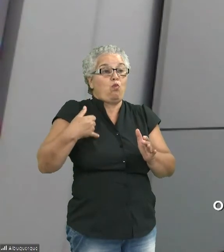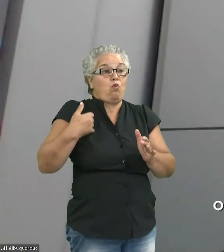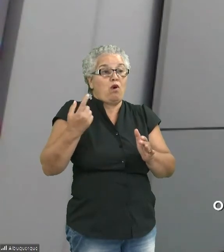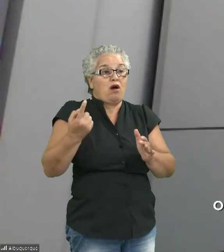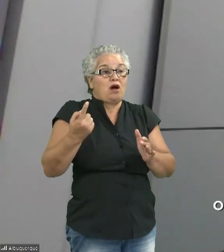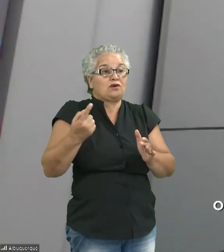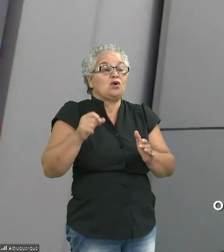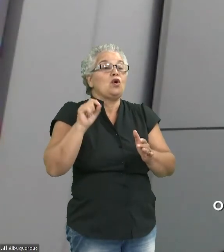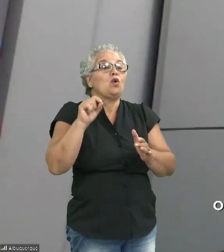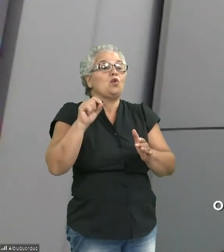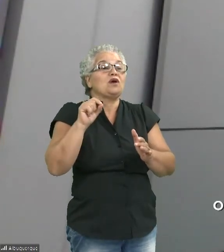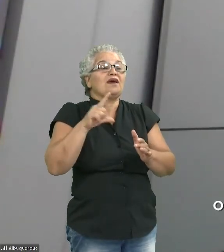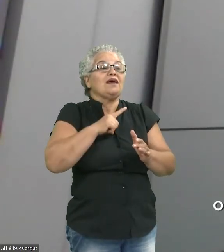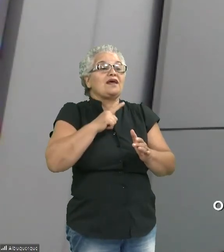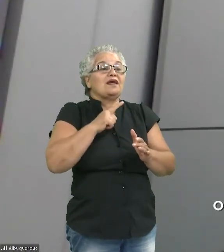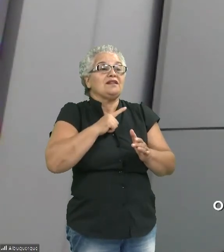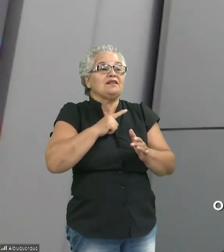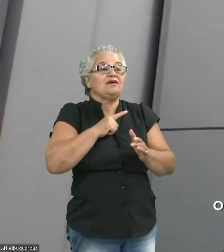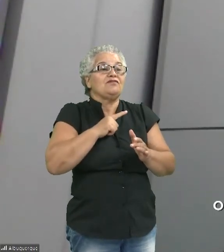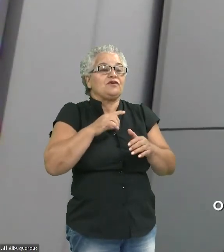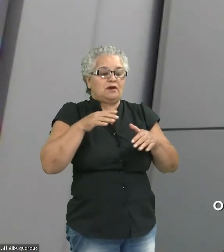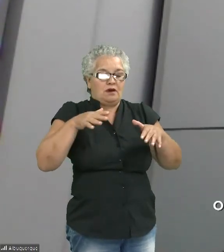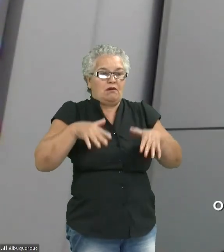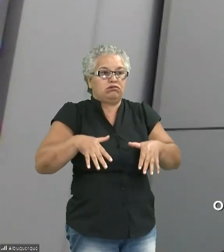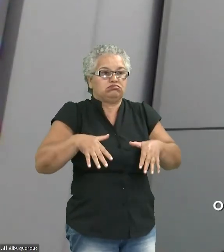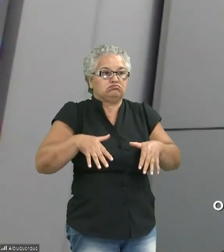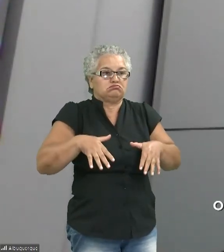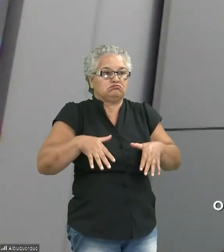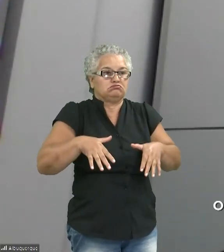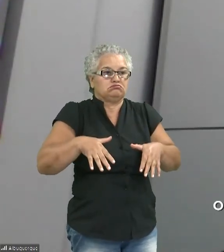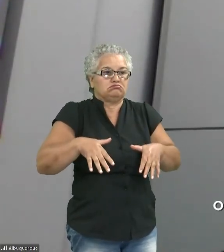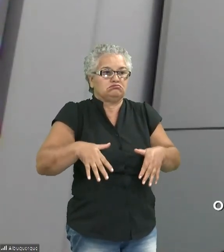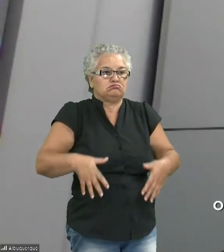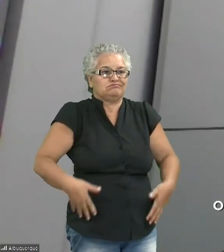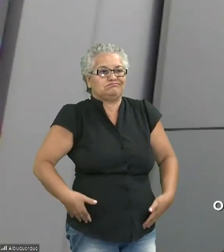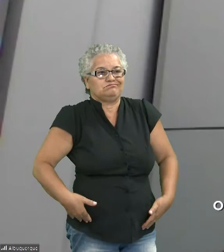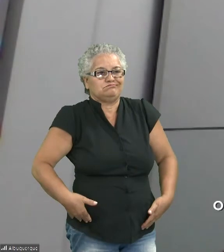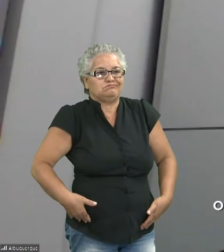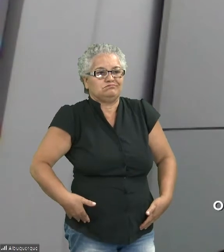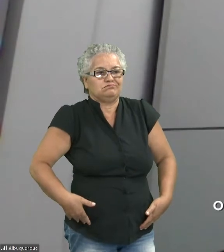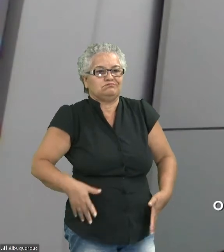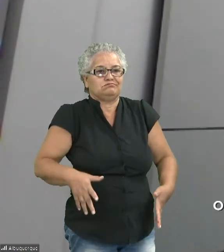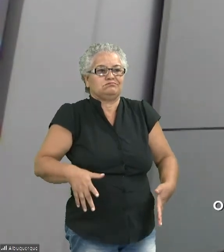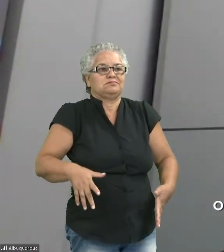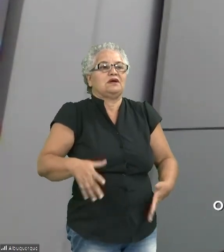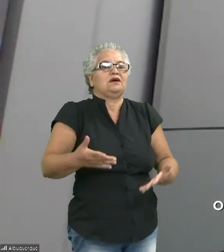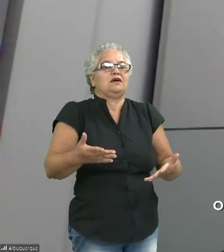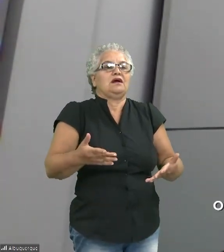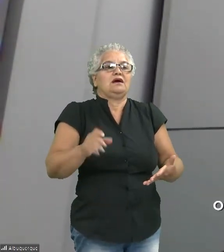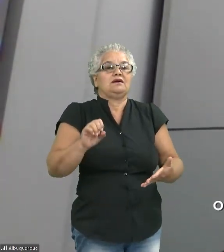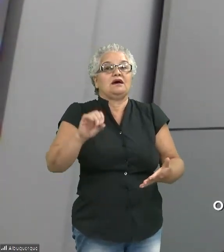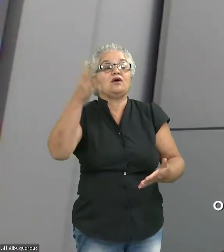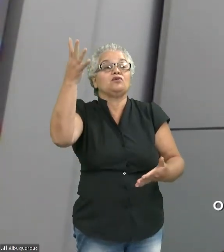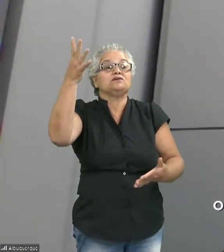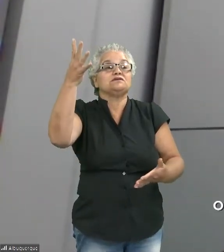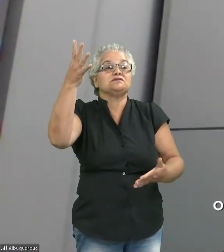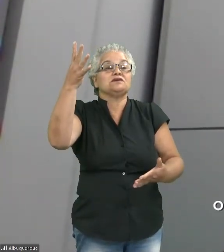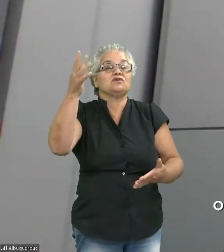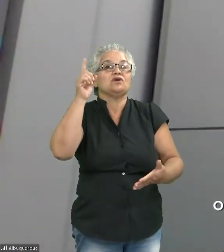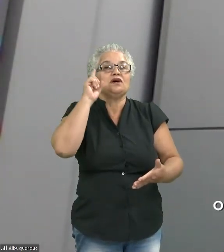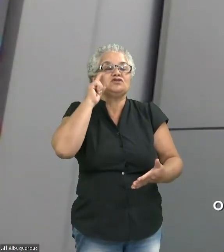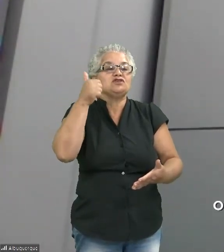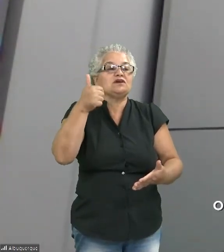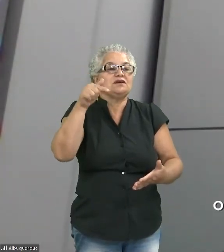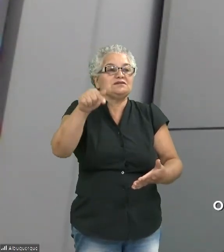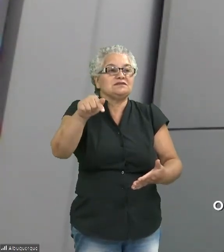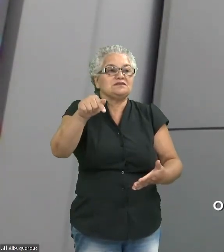vivendo na dependência de outras pessoas até os 15 anos de idade, quando veio a falecer em 17 de